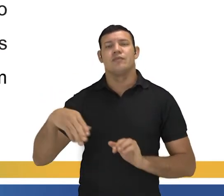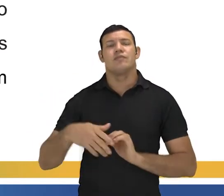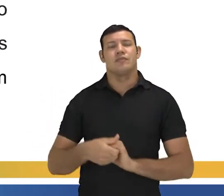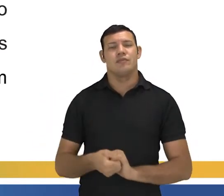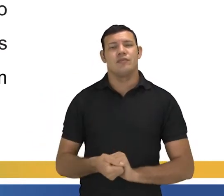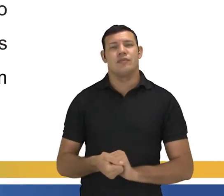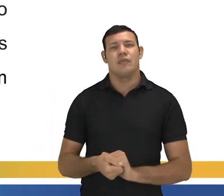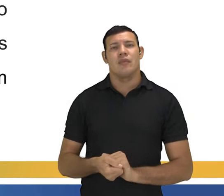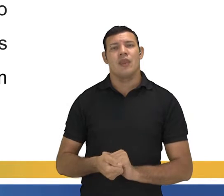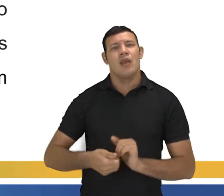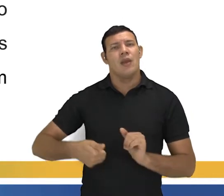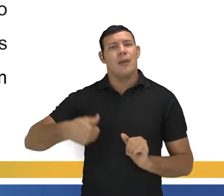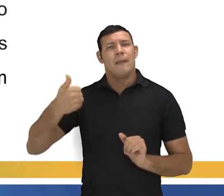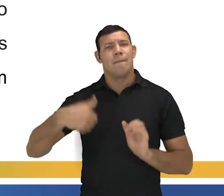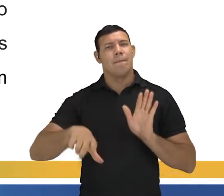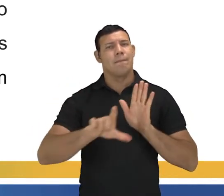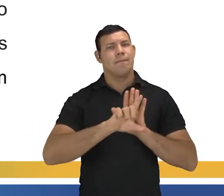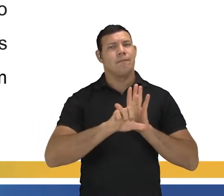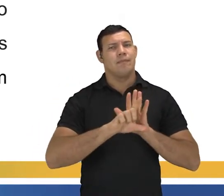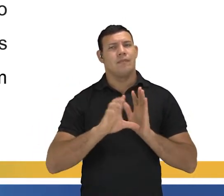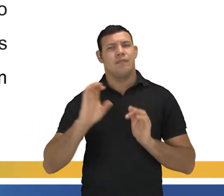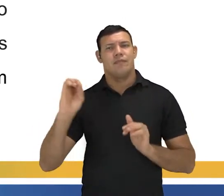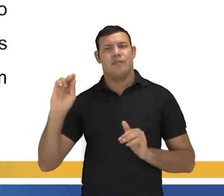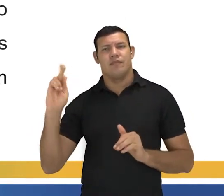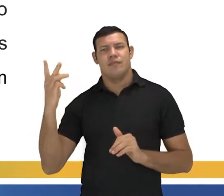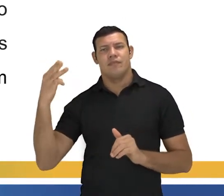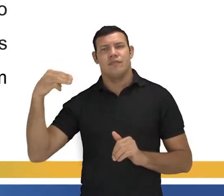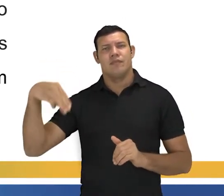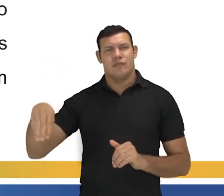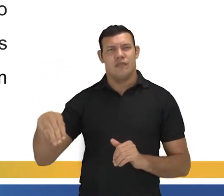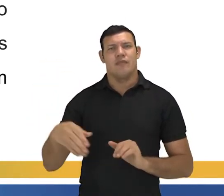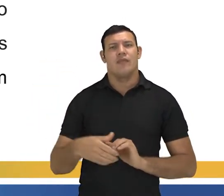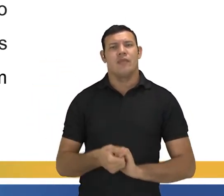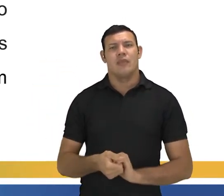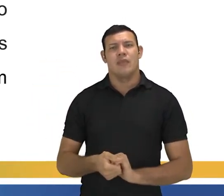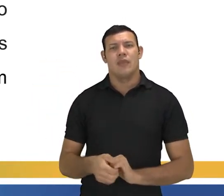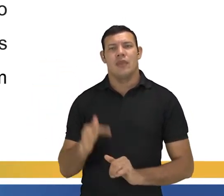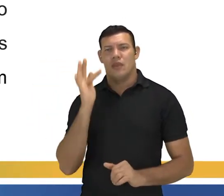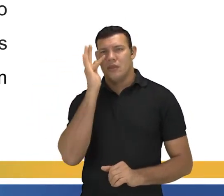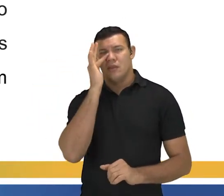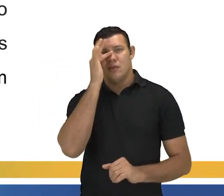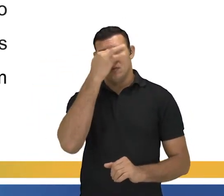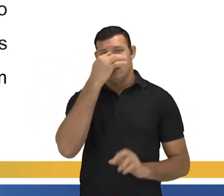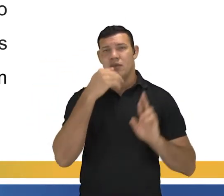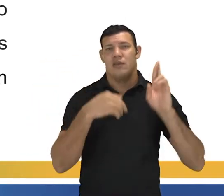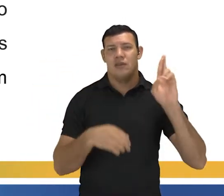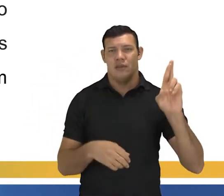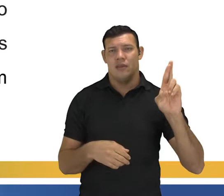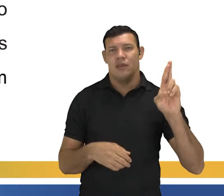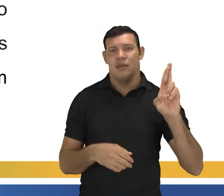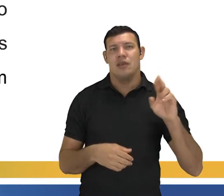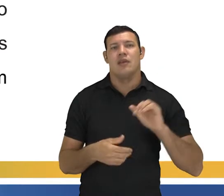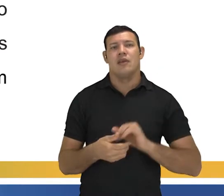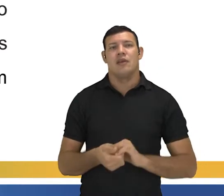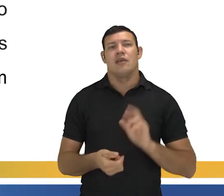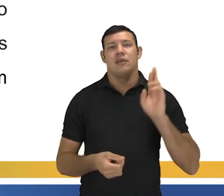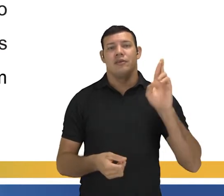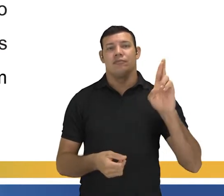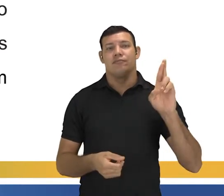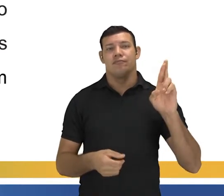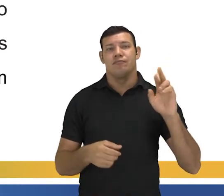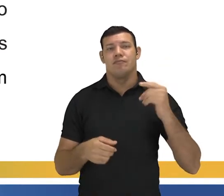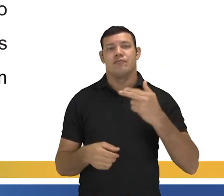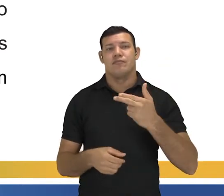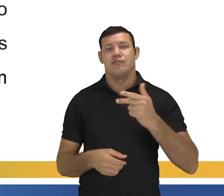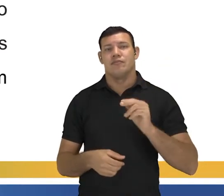também a primeira lei de Ohm para obter os valores do REC, da DDP total e da corrente. Então a equação vai ficar REC igual